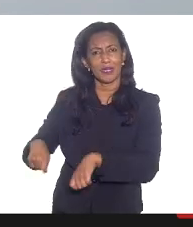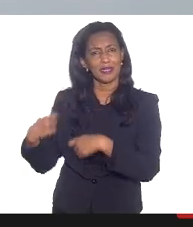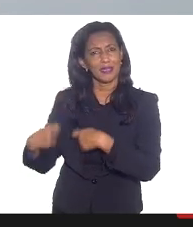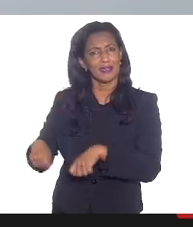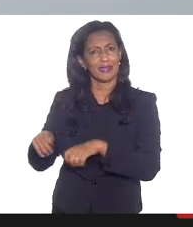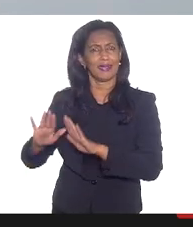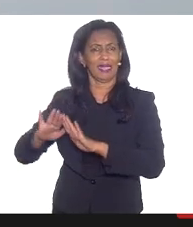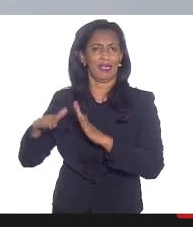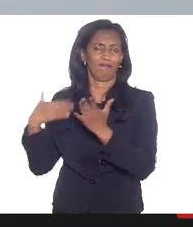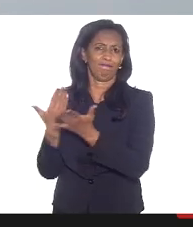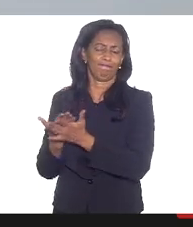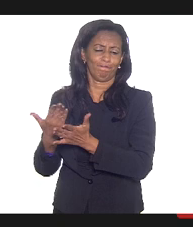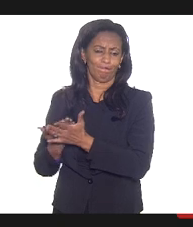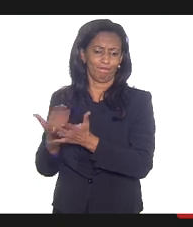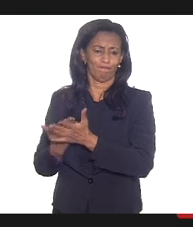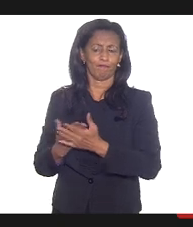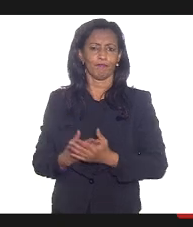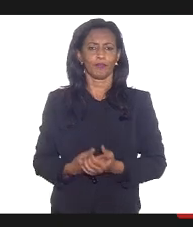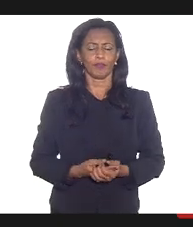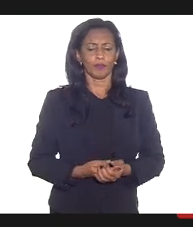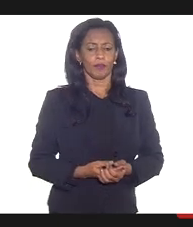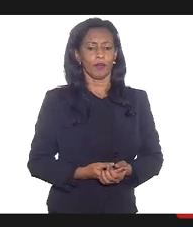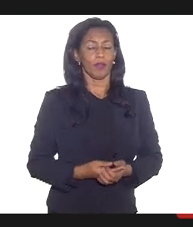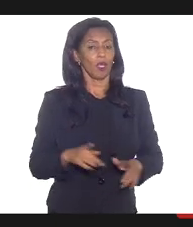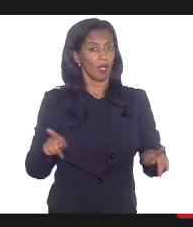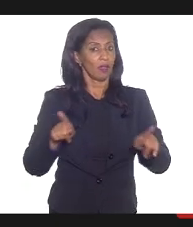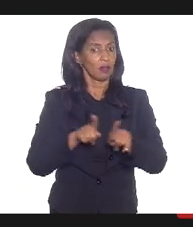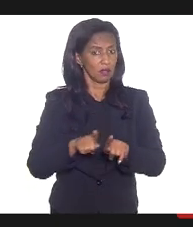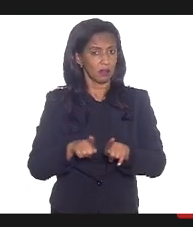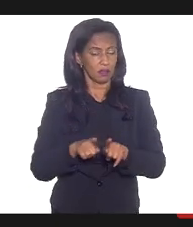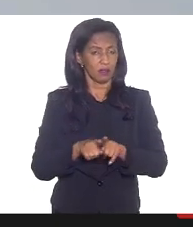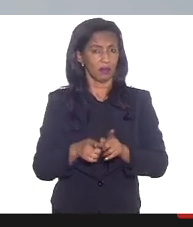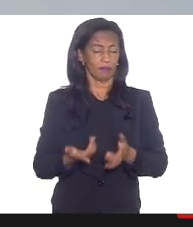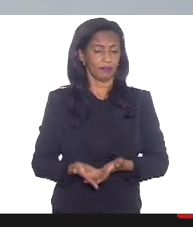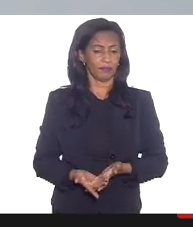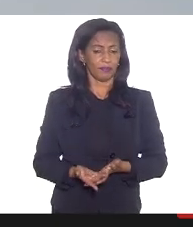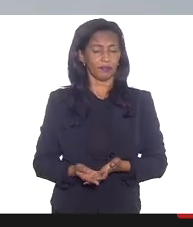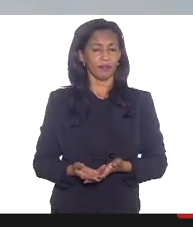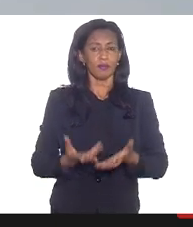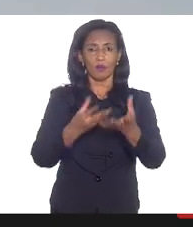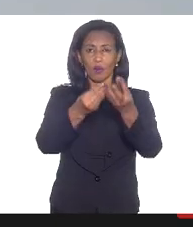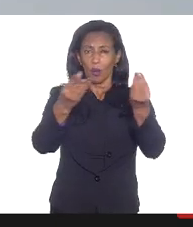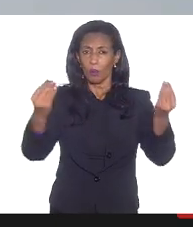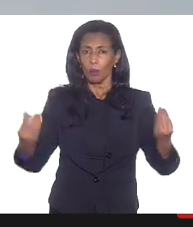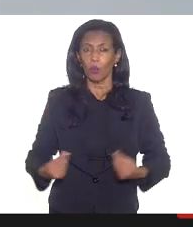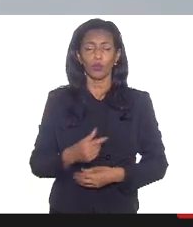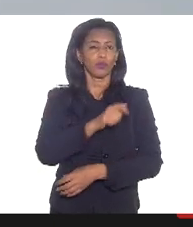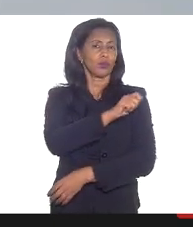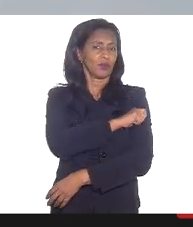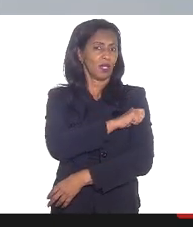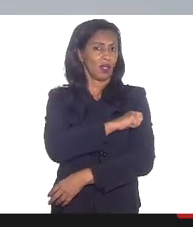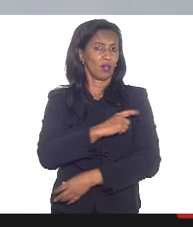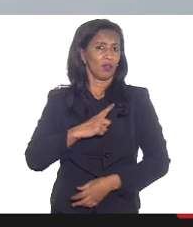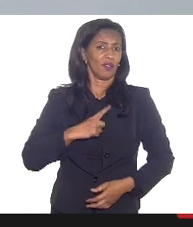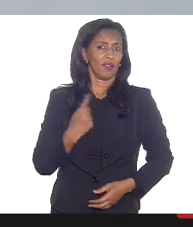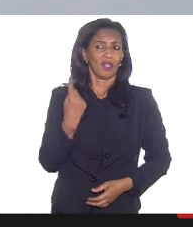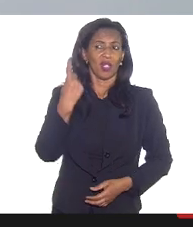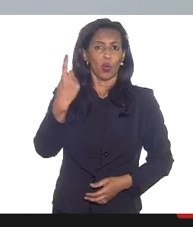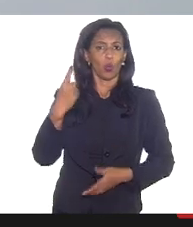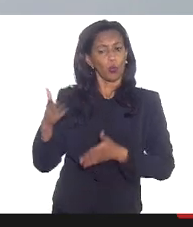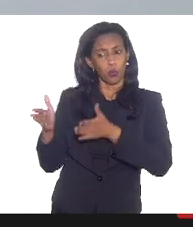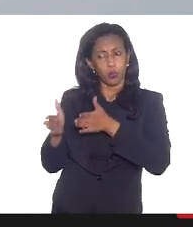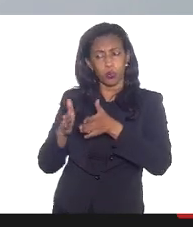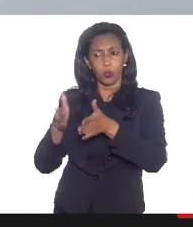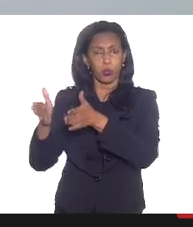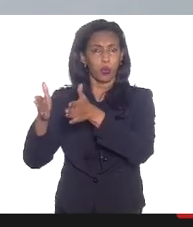aí... Concluindo, por favor. Além disso, né, muitos alunos, né, vai ter apenas um itinerário, porque a gente